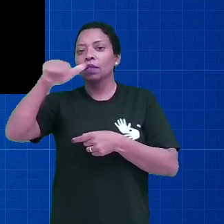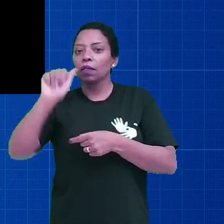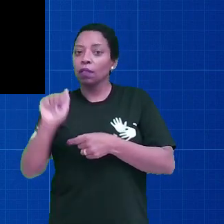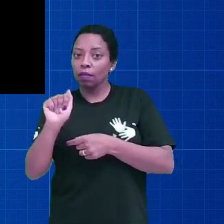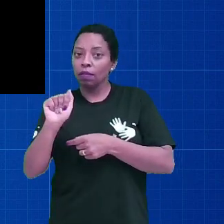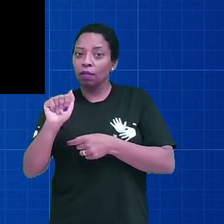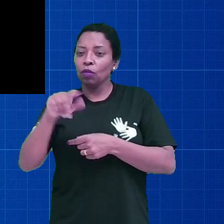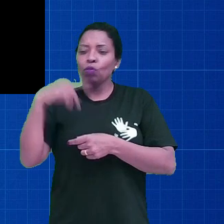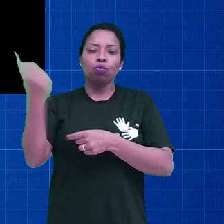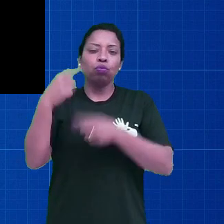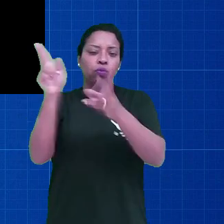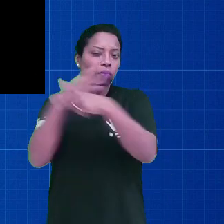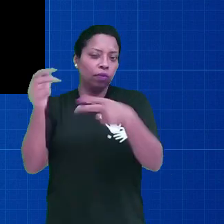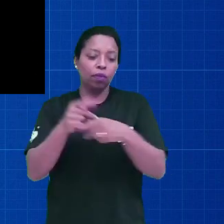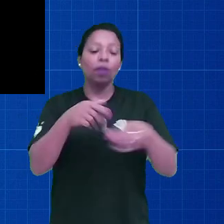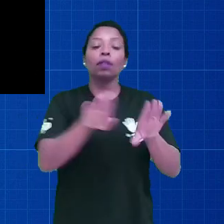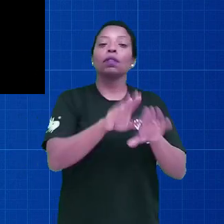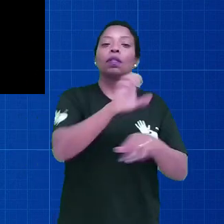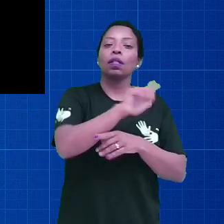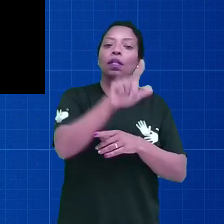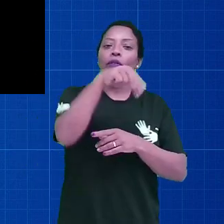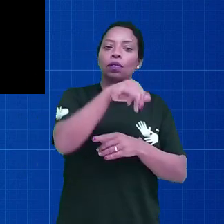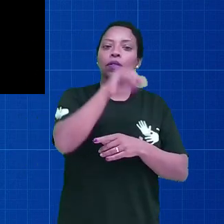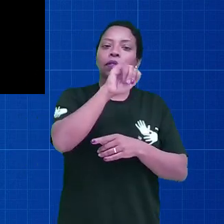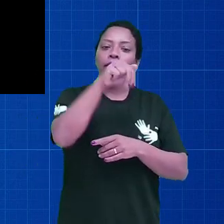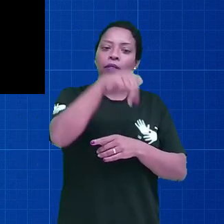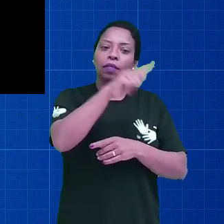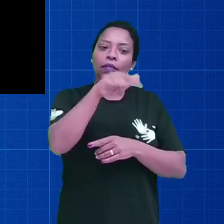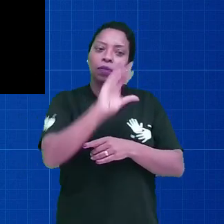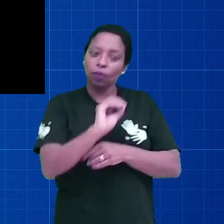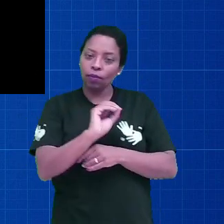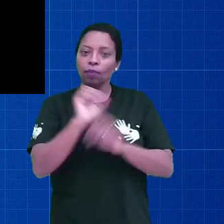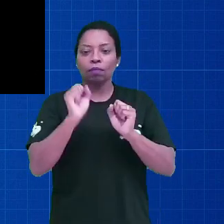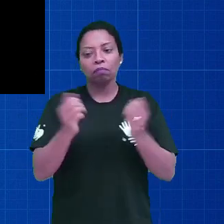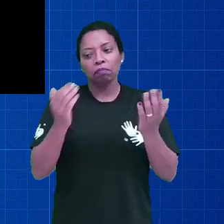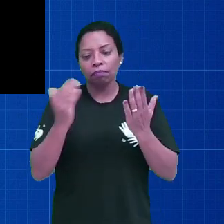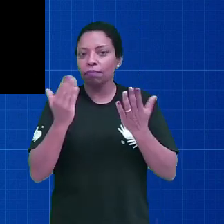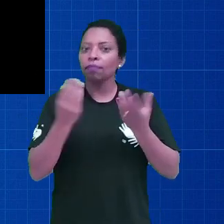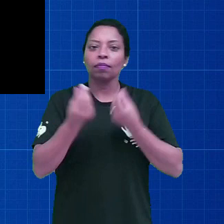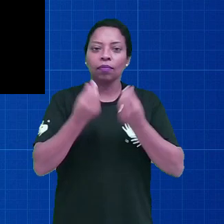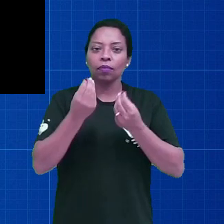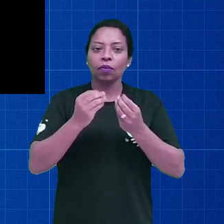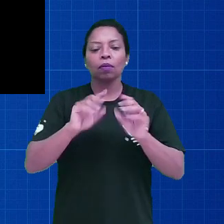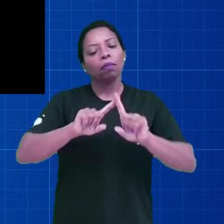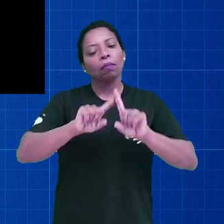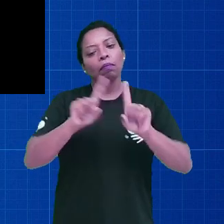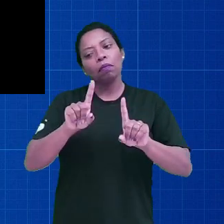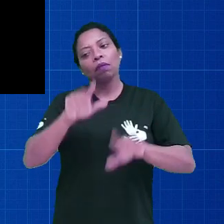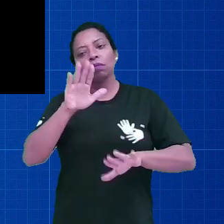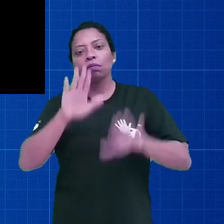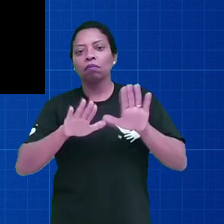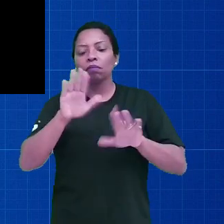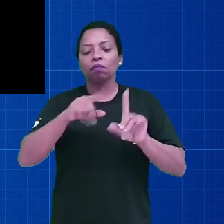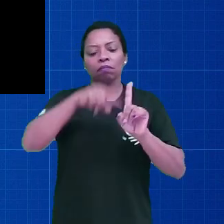o Oceano Pacífico é que realmente vai dar um indicativo de aquecimento ou resfriamento. E é uma questão de